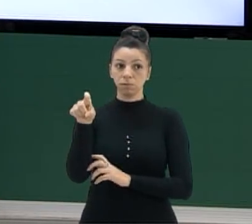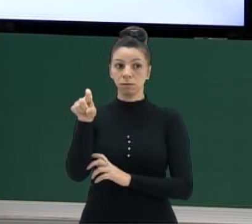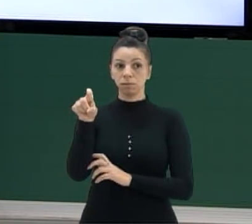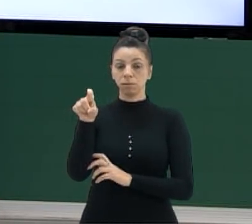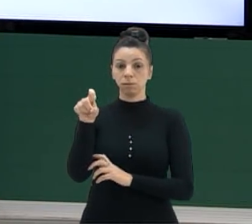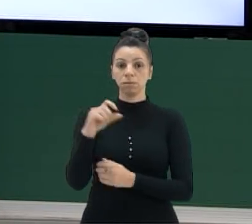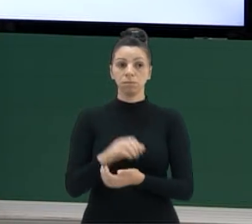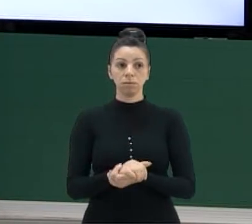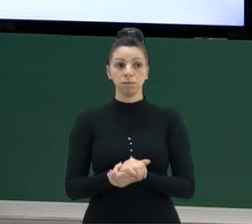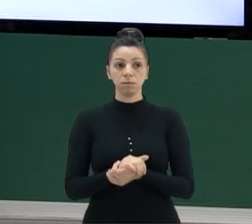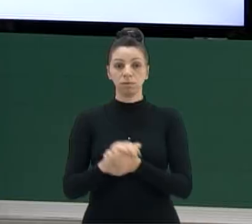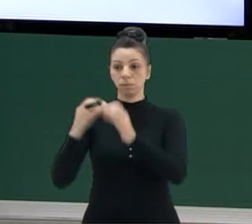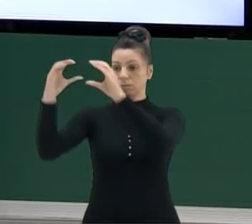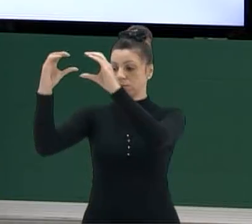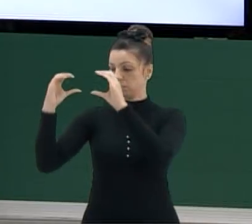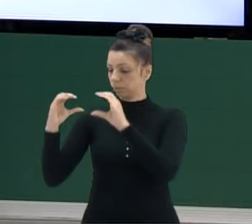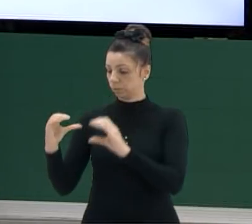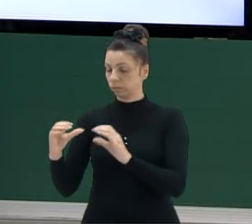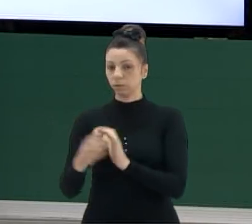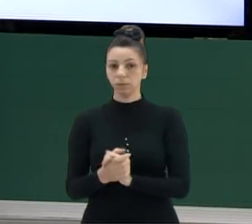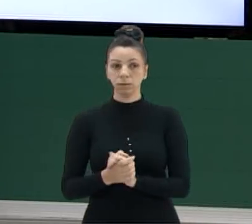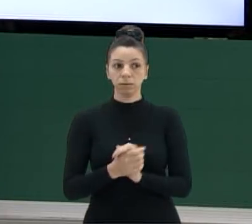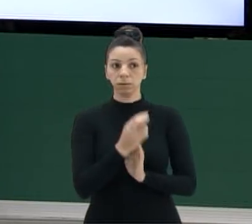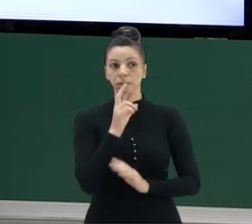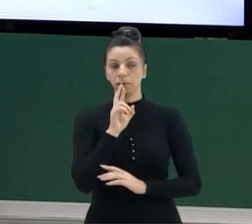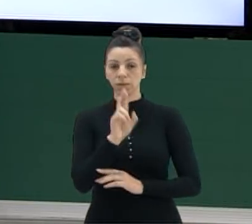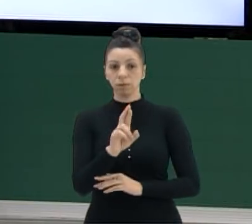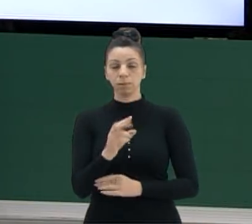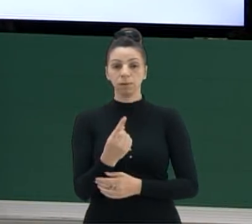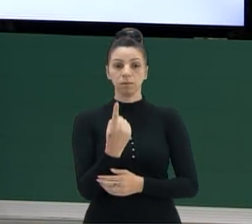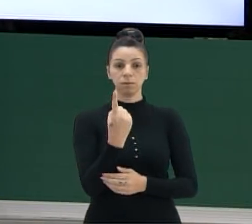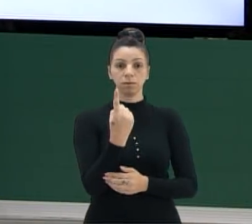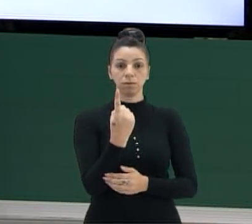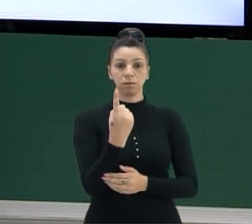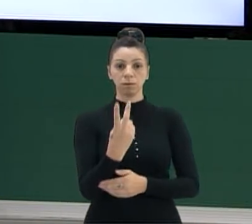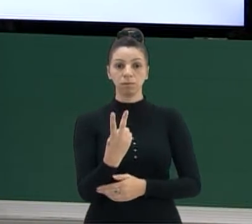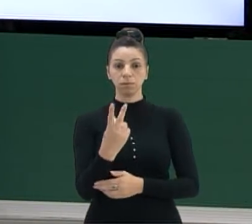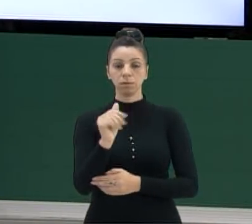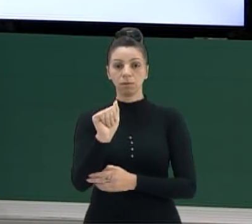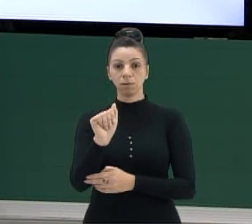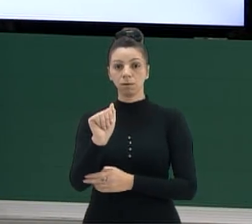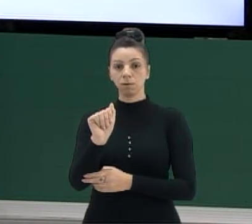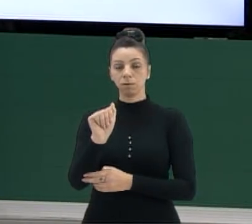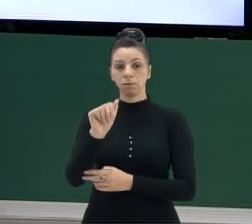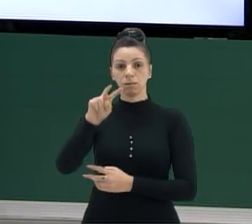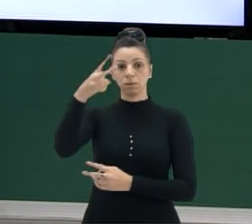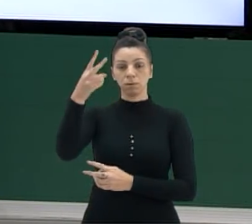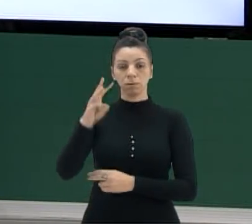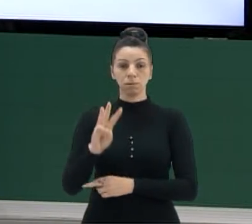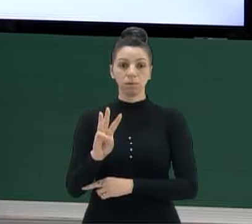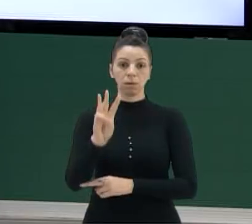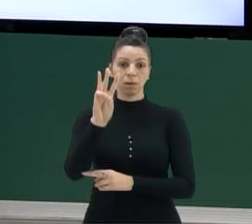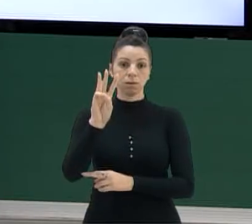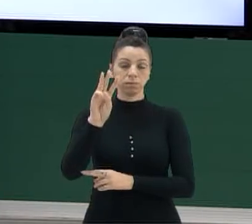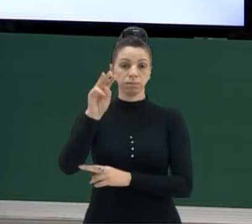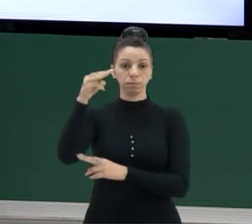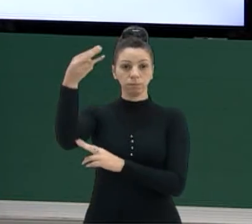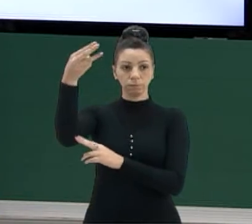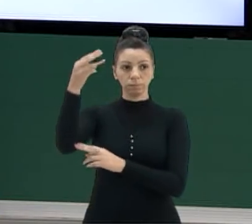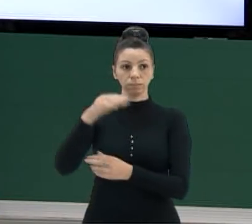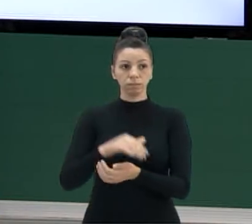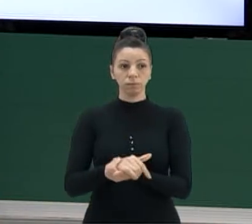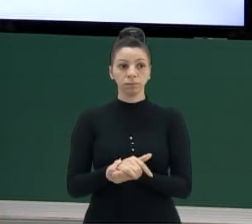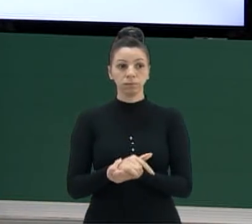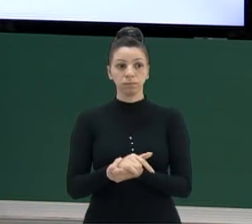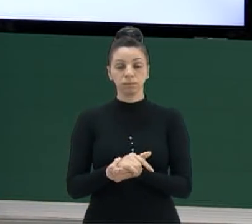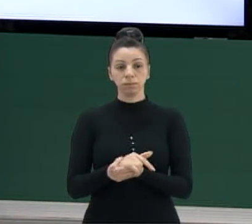repetir. Quanto que deu? 12 ao quadrado w ao cubo mais 6x ao quadrado menos 6x.